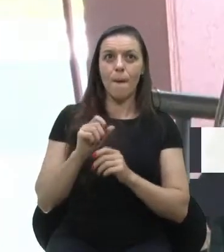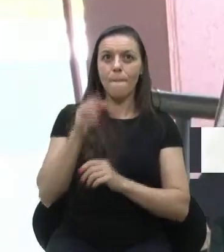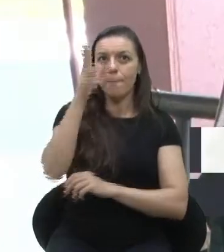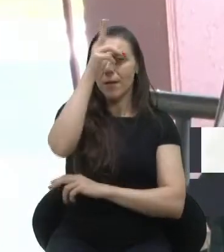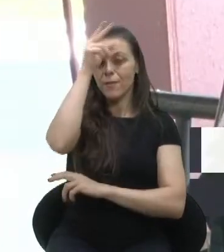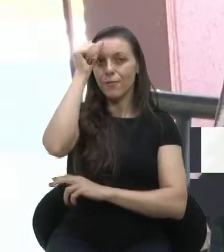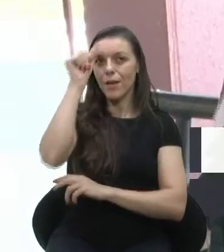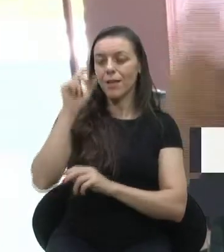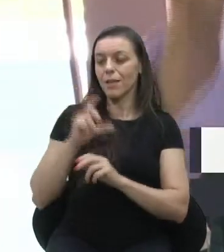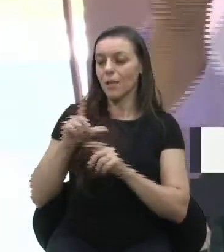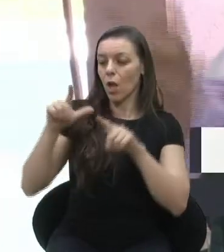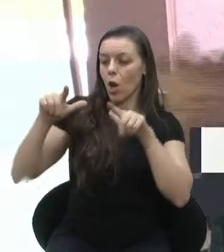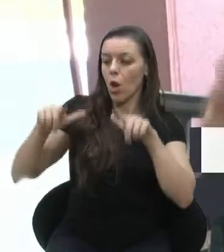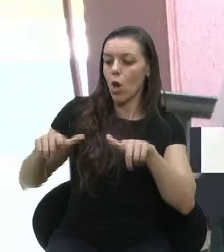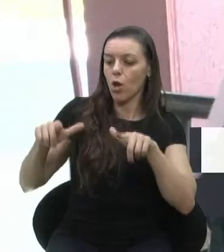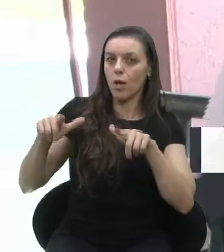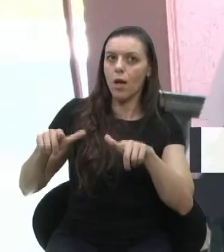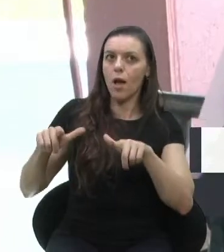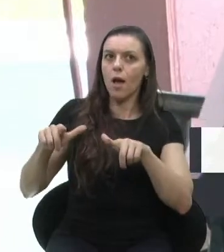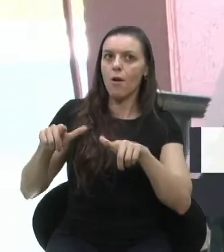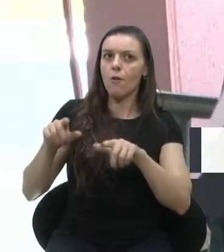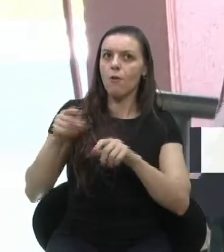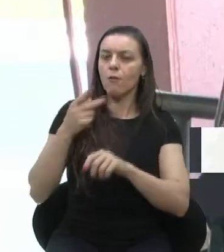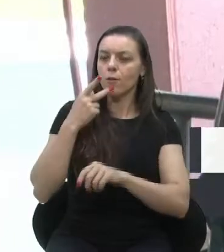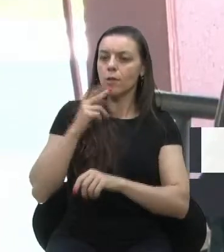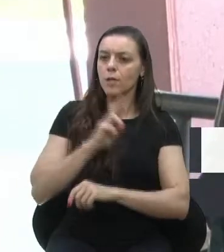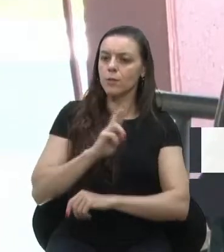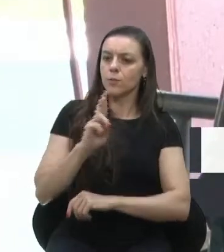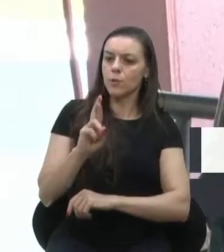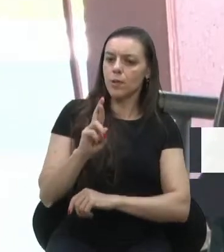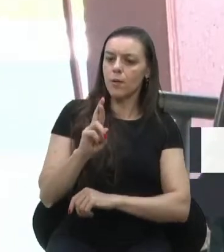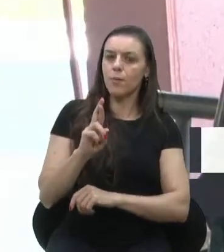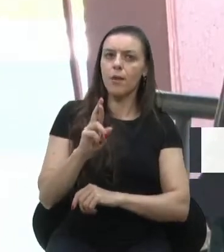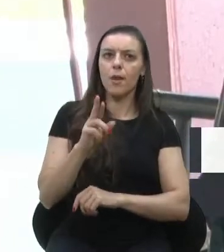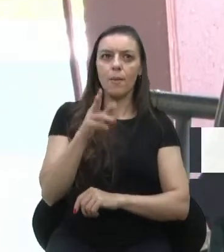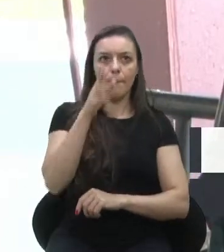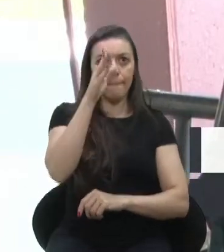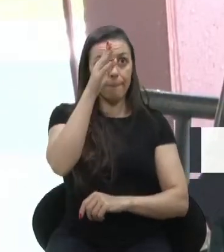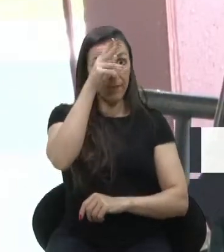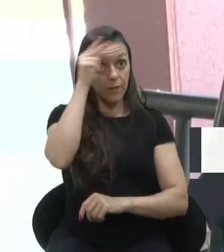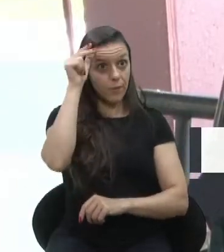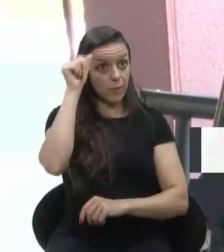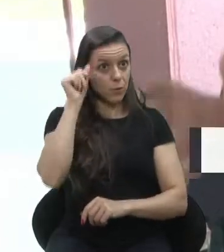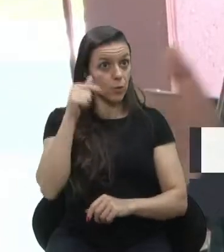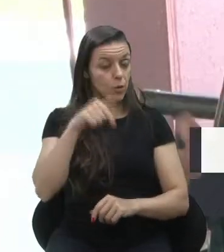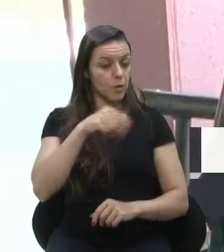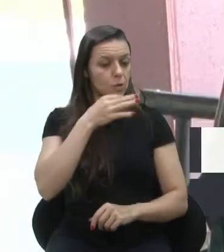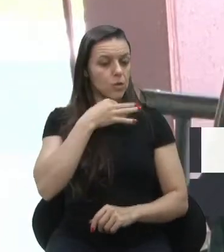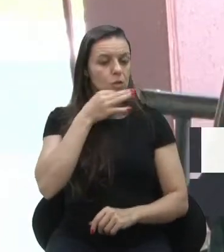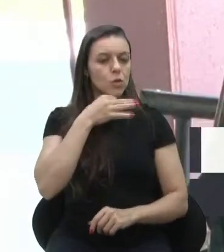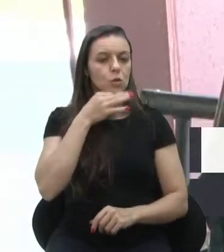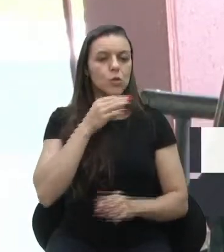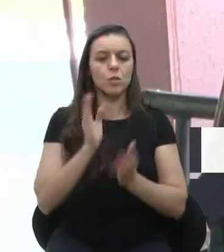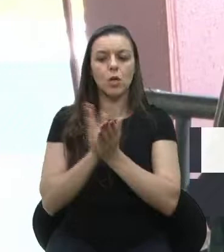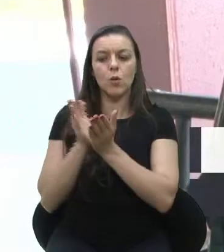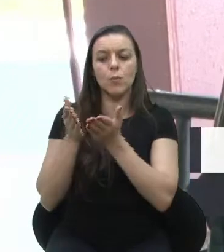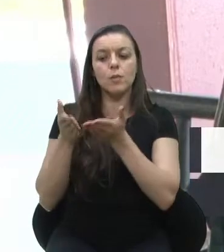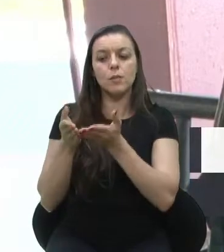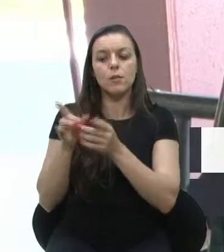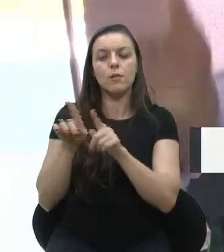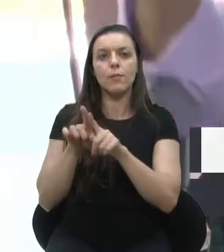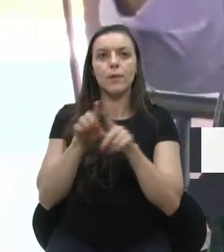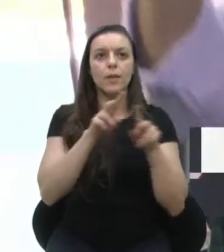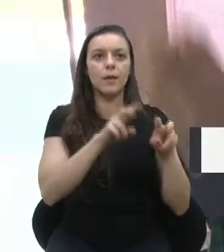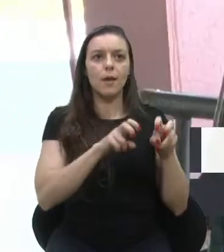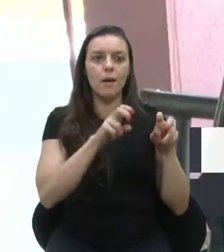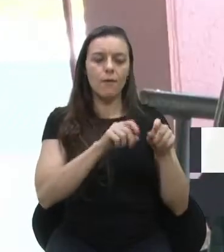está no local respondendo pela prefeitura de Caxias do Sul nada melhor que isso e a comissão da Agricultura também